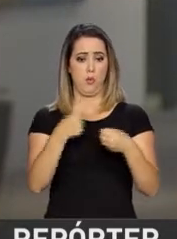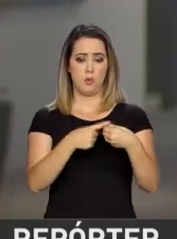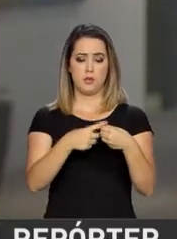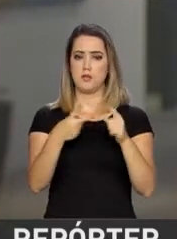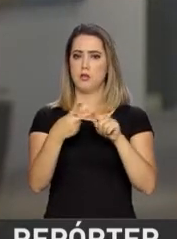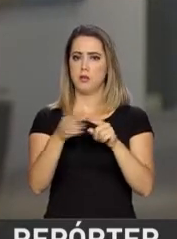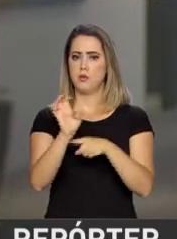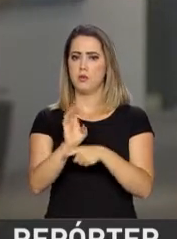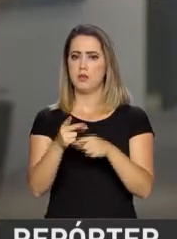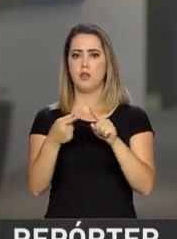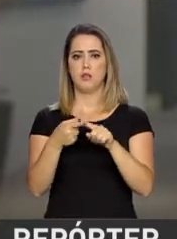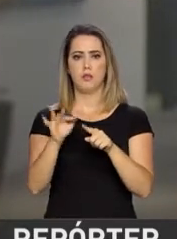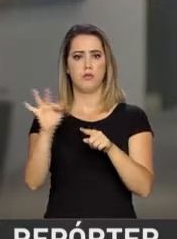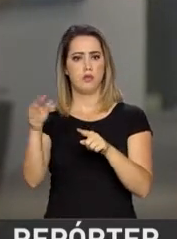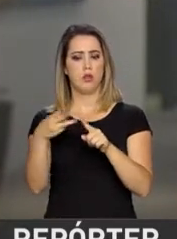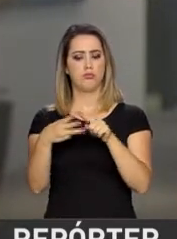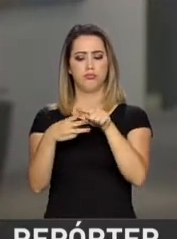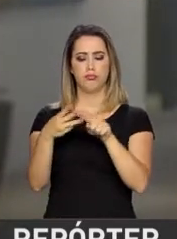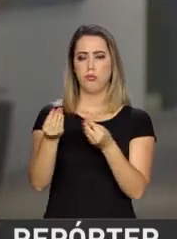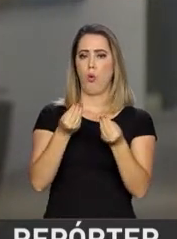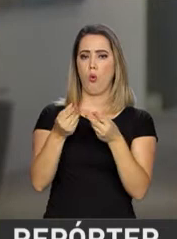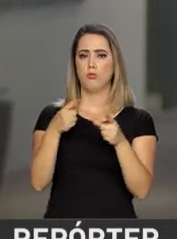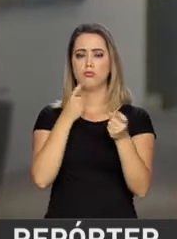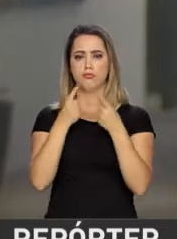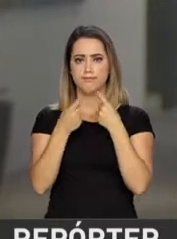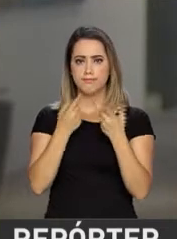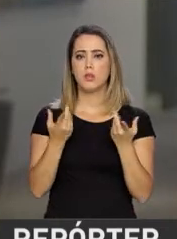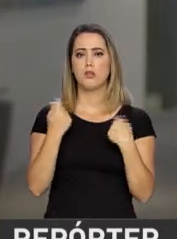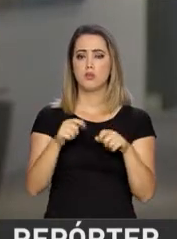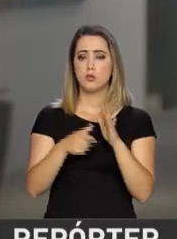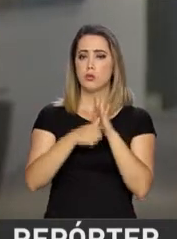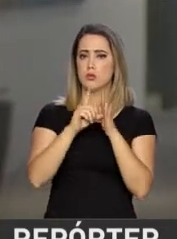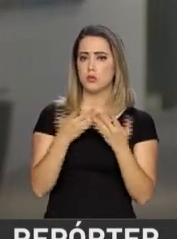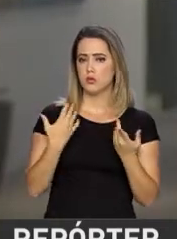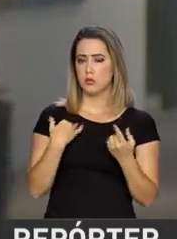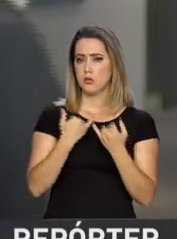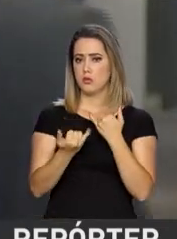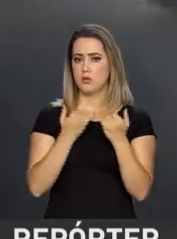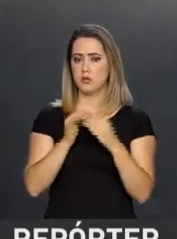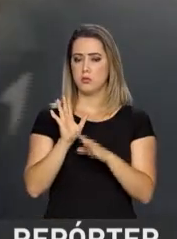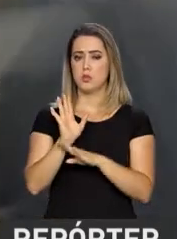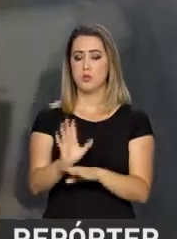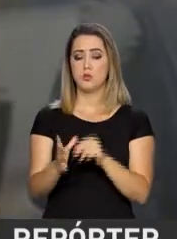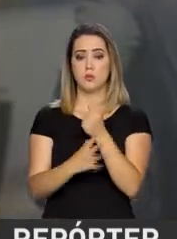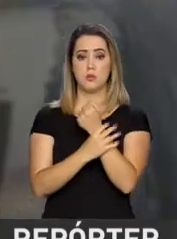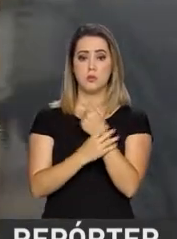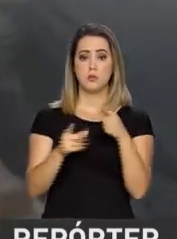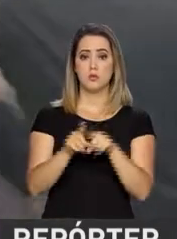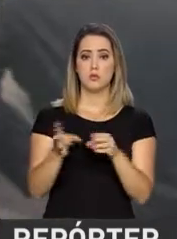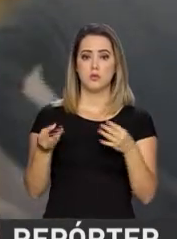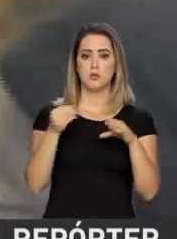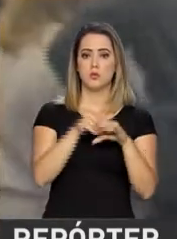e promovido também aquilo que de fato vai impactar no final da saúde, por exemplo, essa colaborativa de segurança que vai